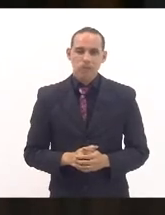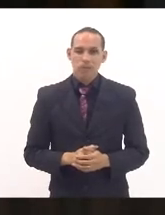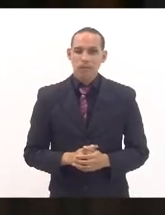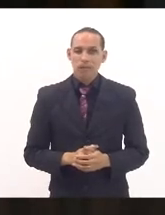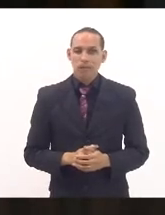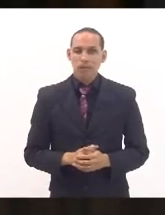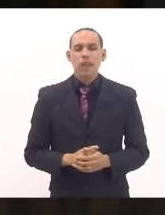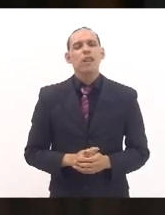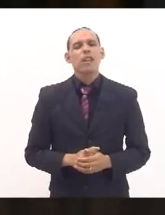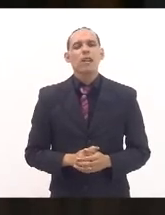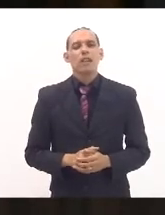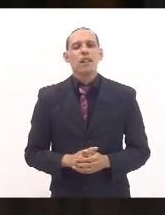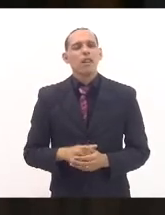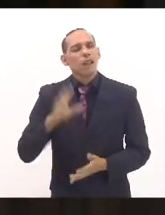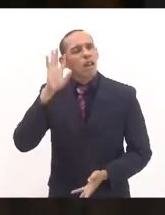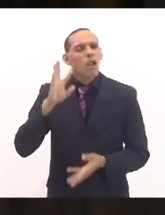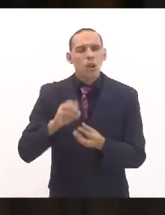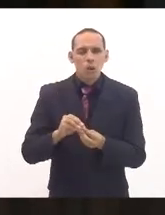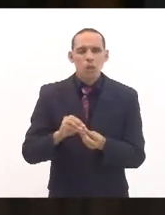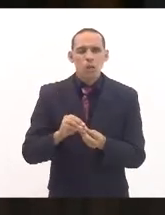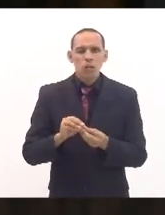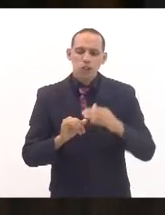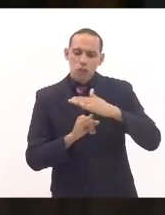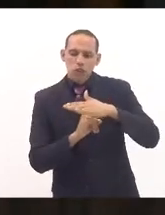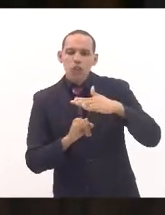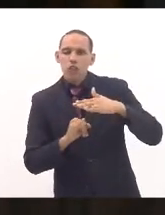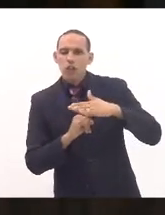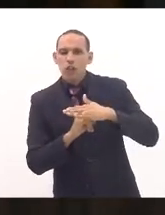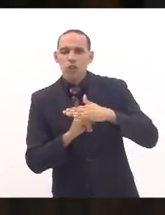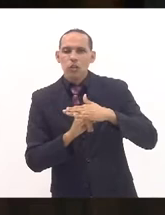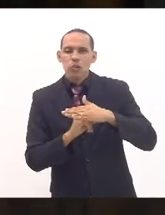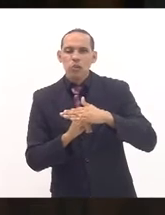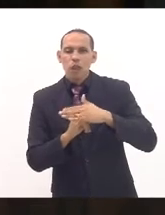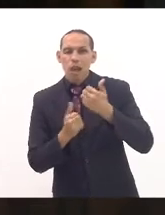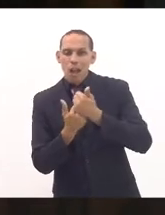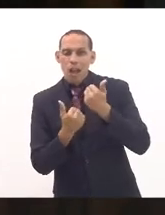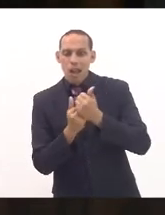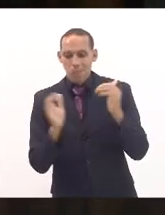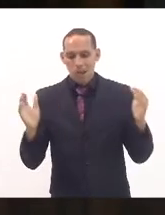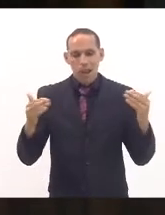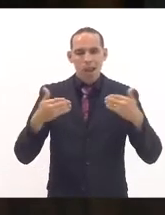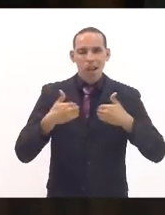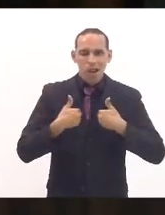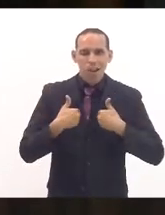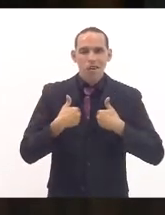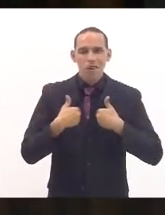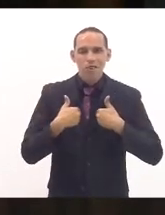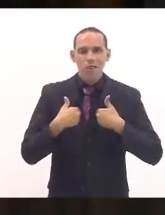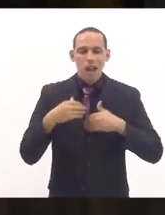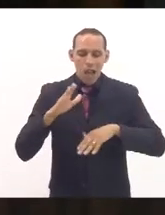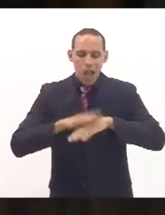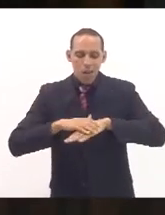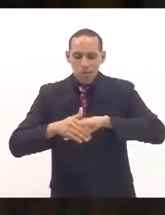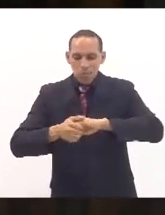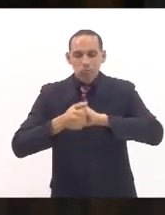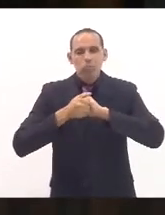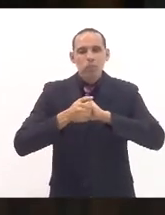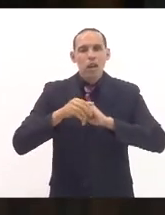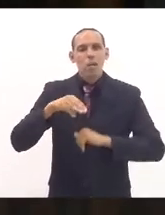de utilidade pública o Instituto de Amparo aos Autistas Mãos Unidas e